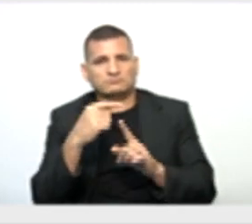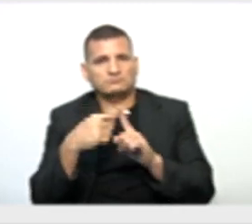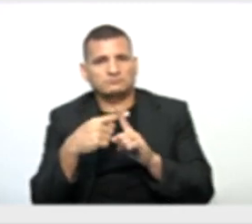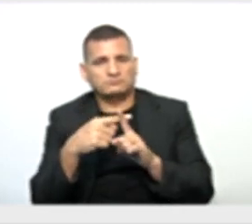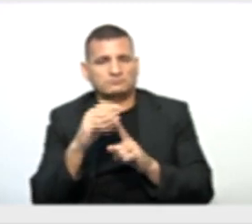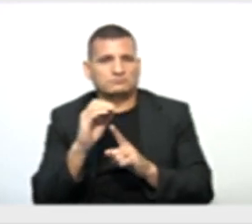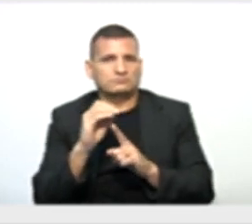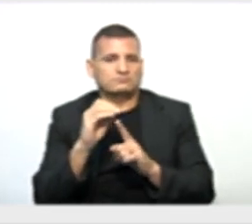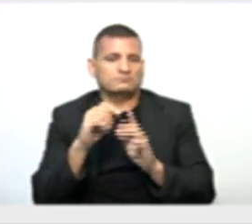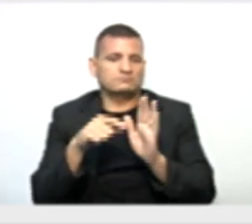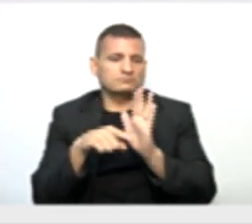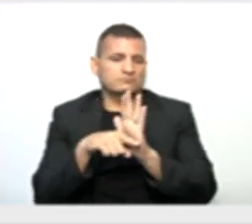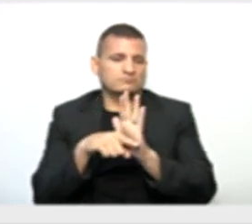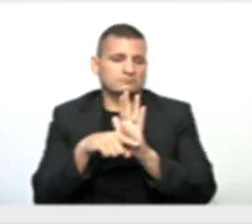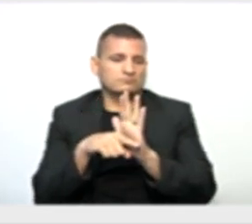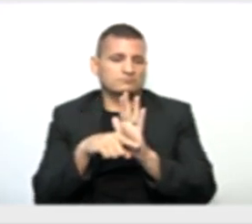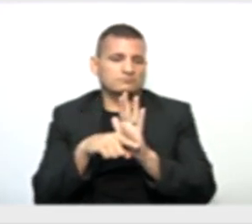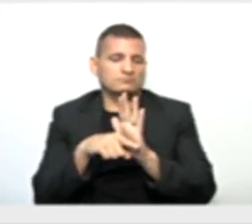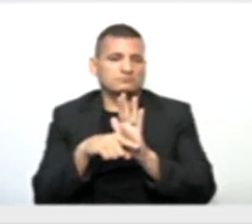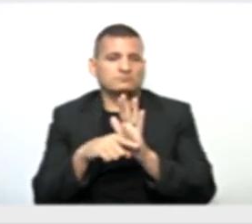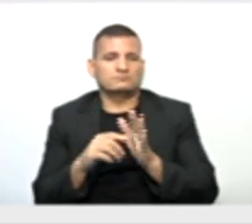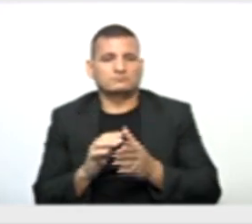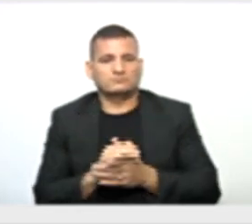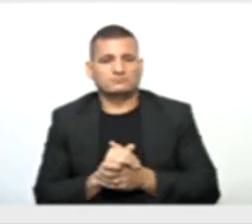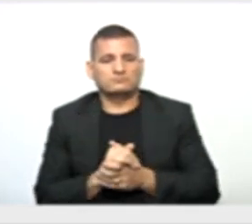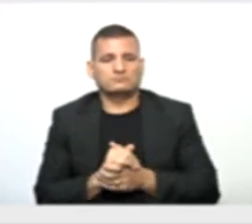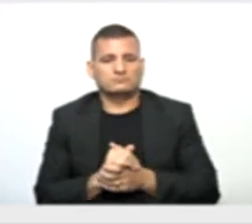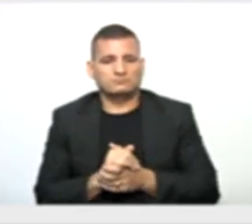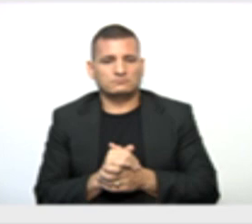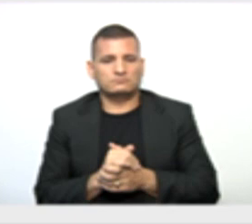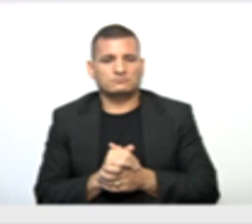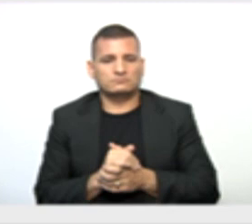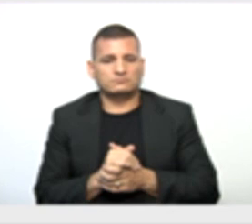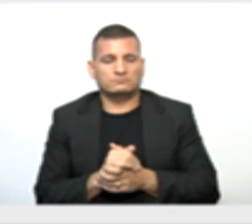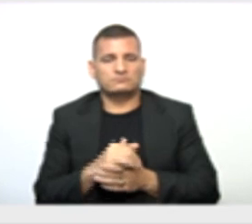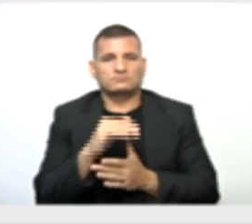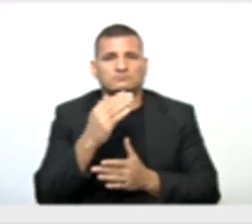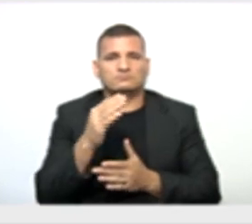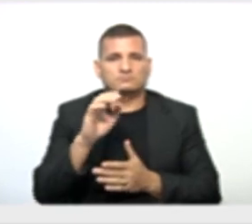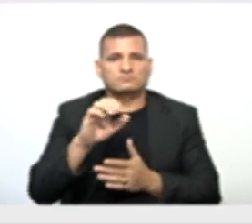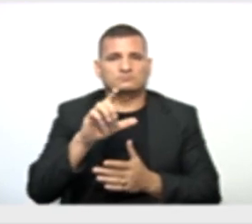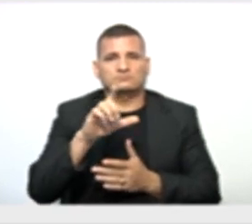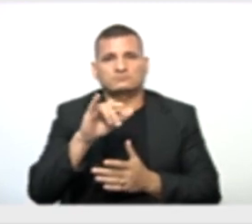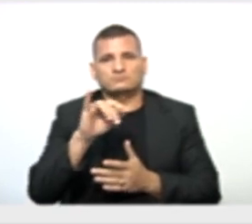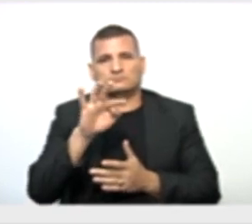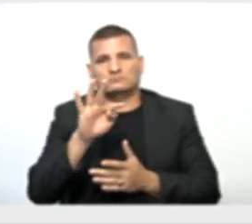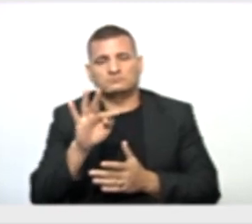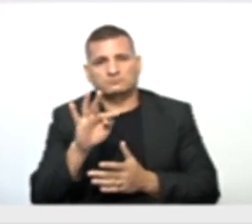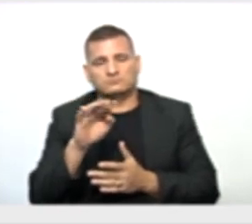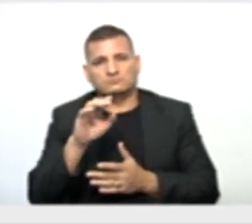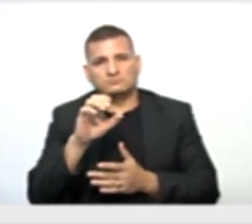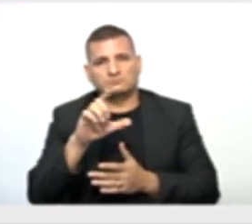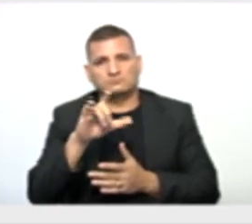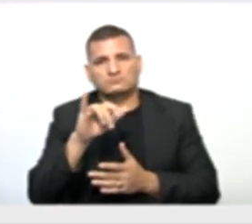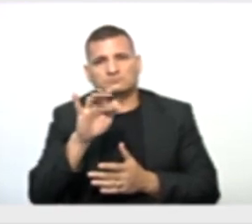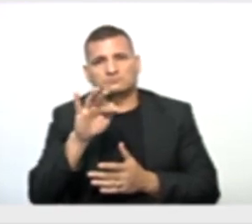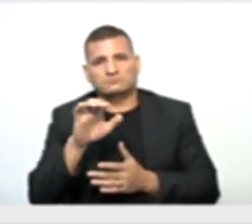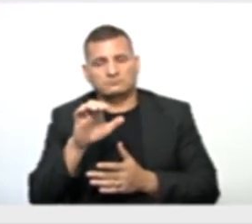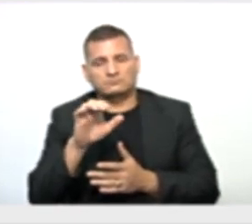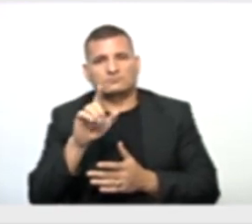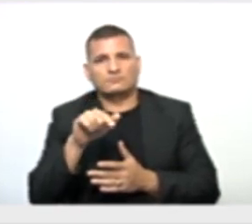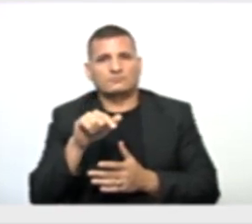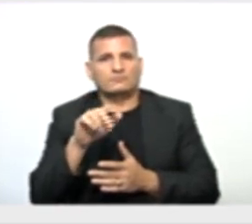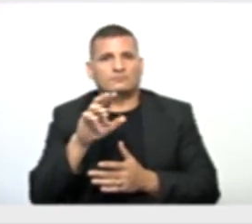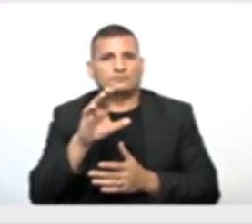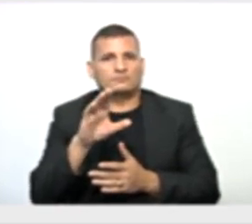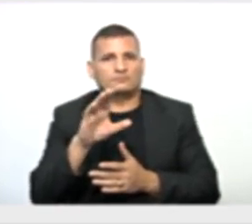C é igual a 0, não é positivo nem negativo, né? Então, o elif, ele serve para incluir uma outra condição. Então, se